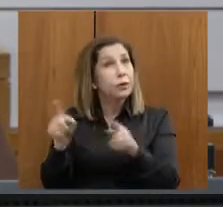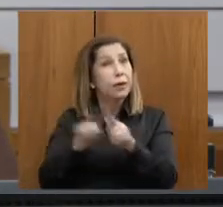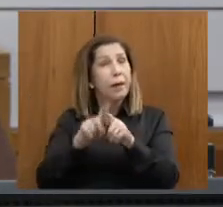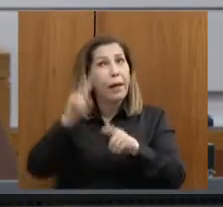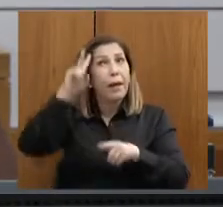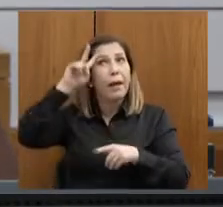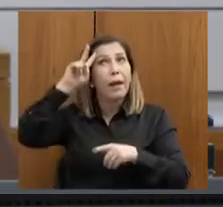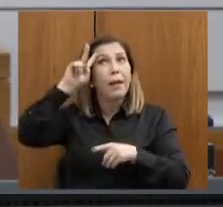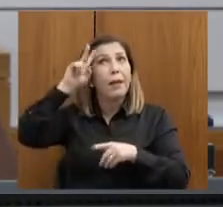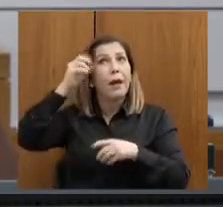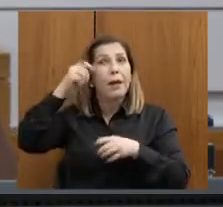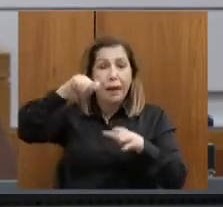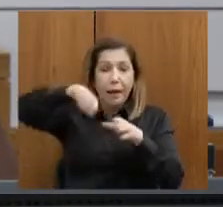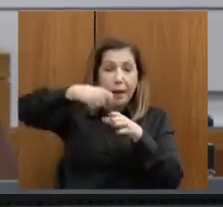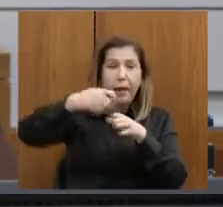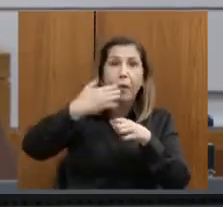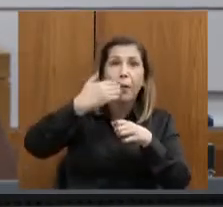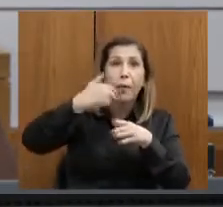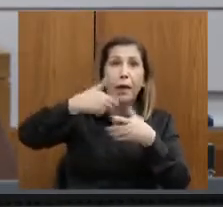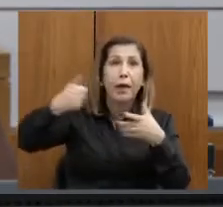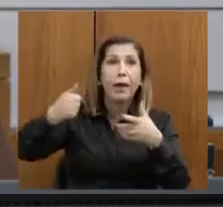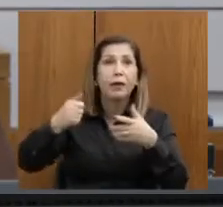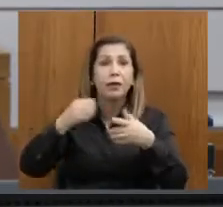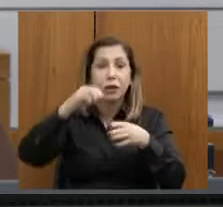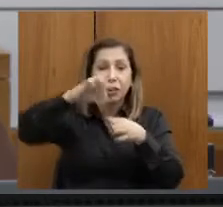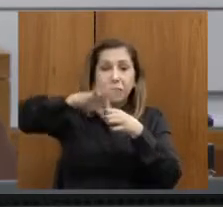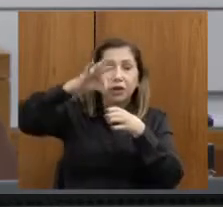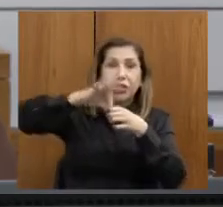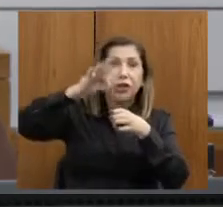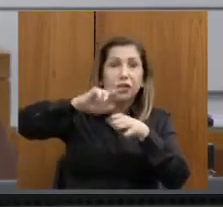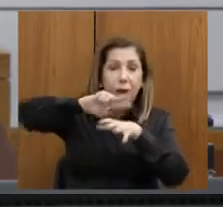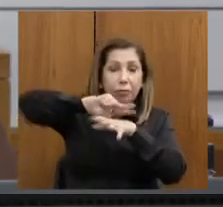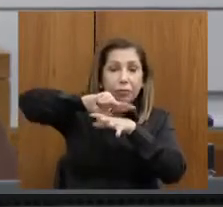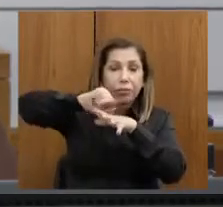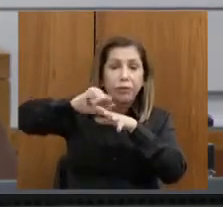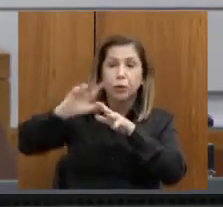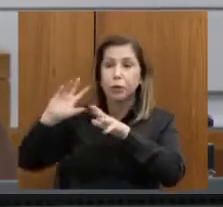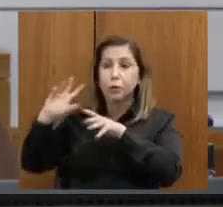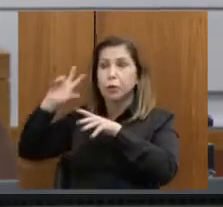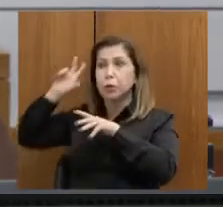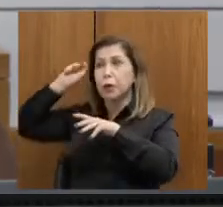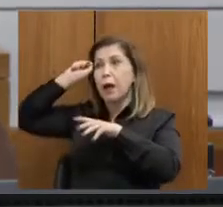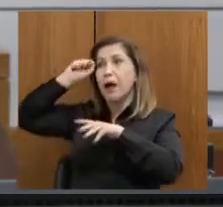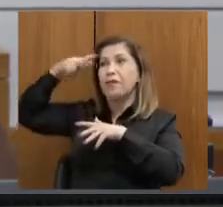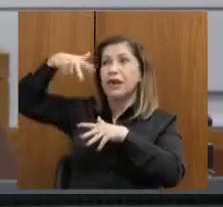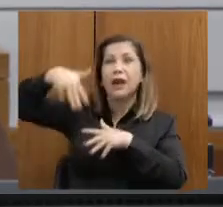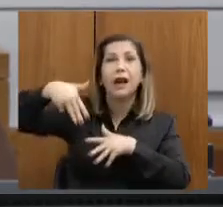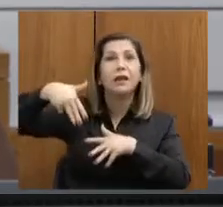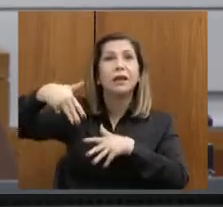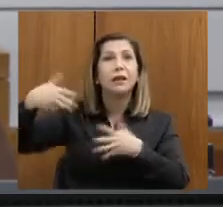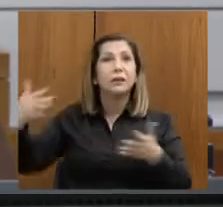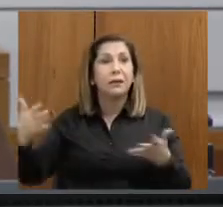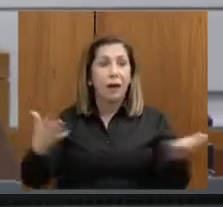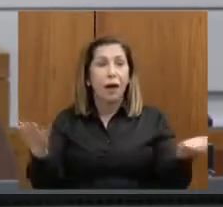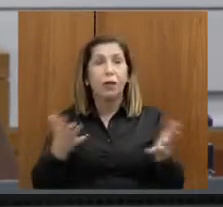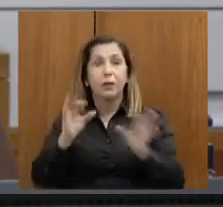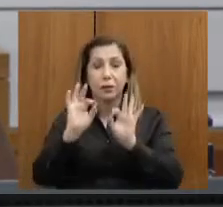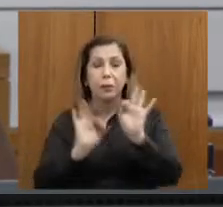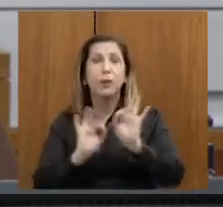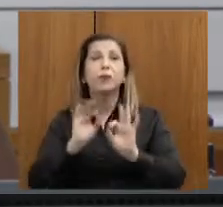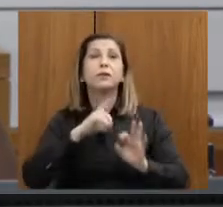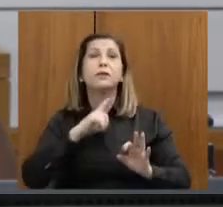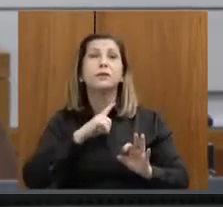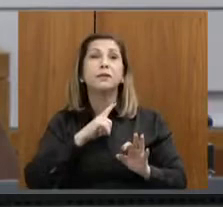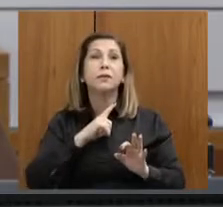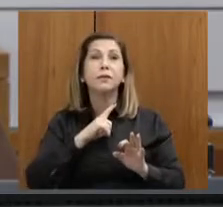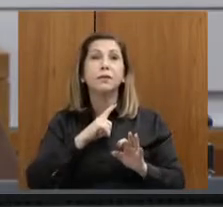rememorar receita saído 50 o chá e criar uma rede nós vamos adicionar também ela também um projeto